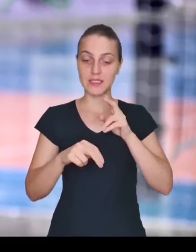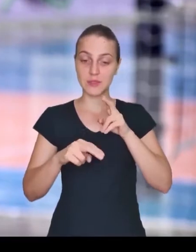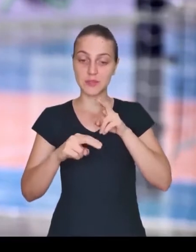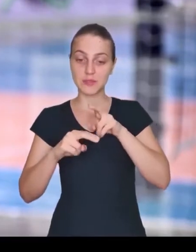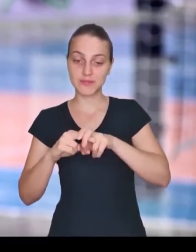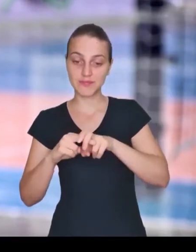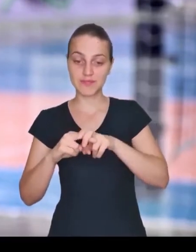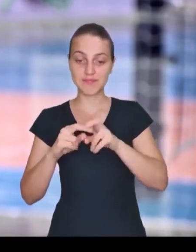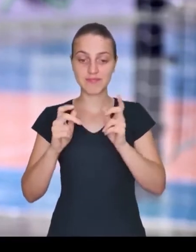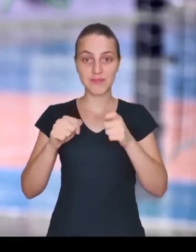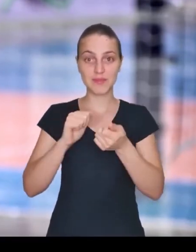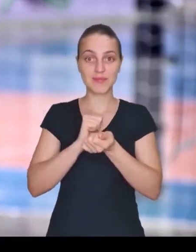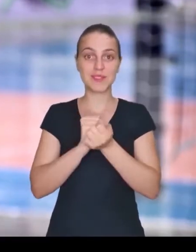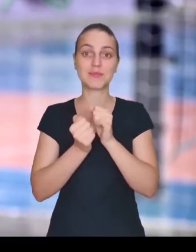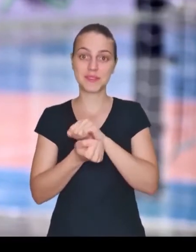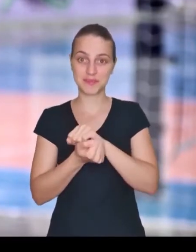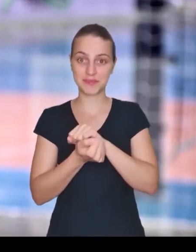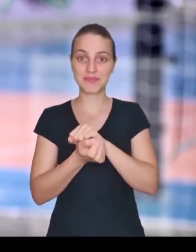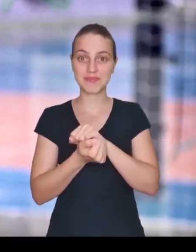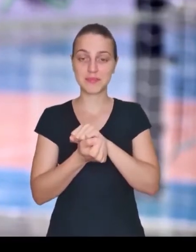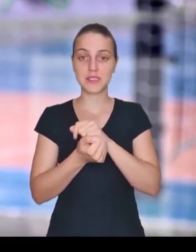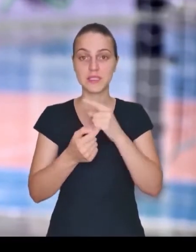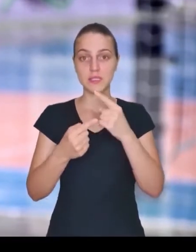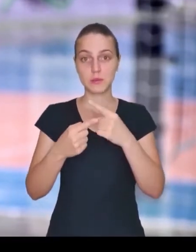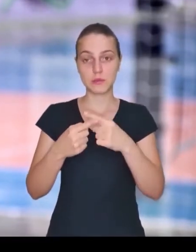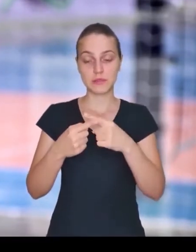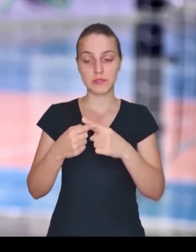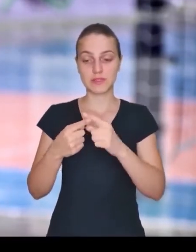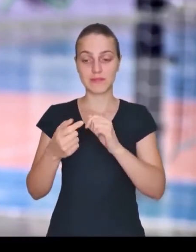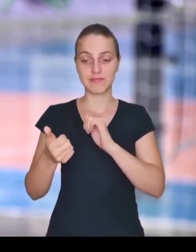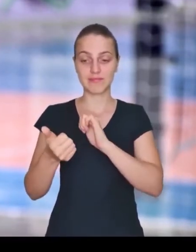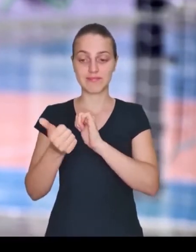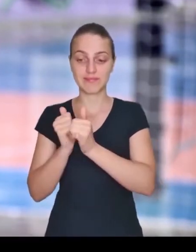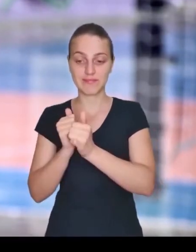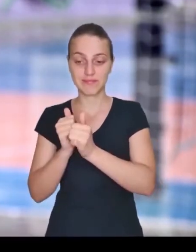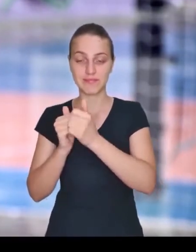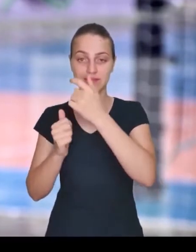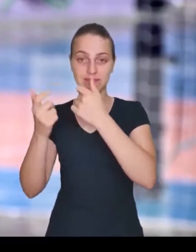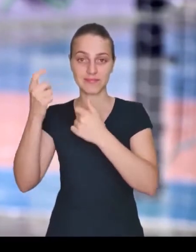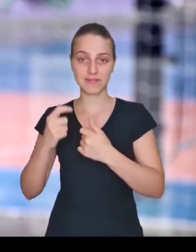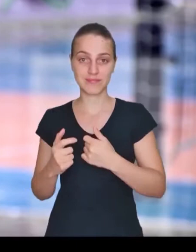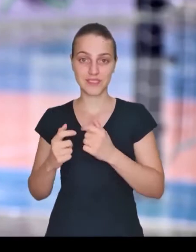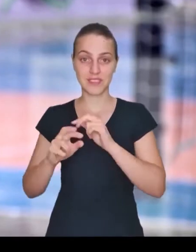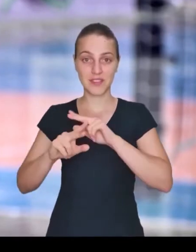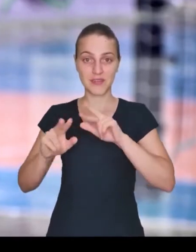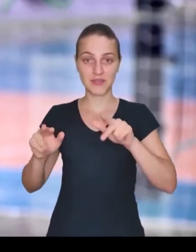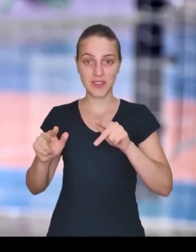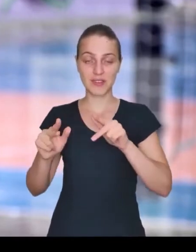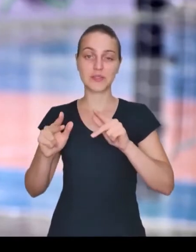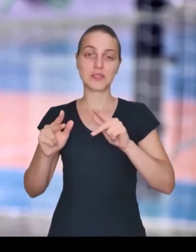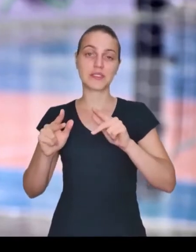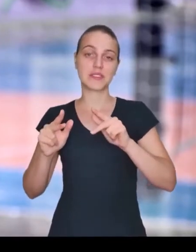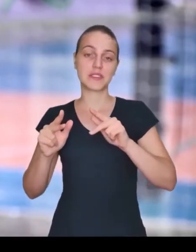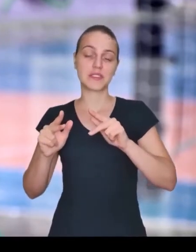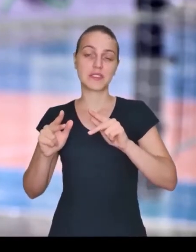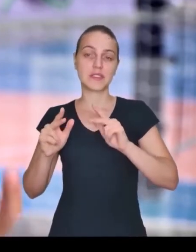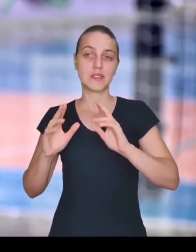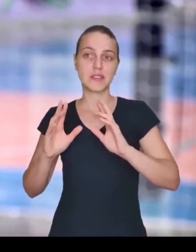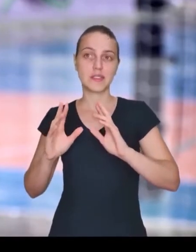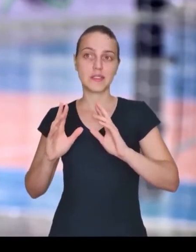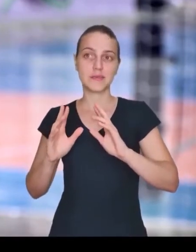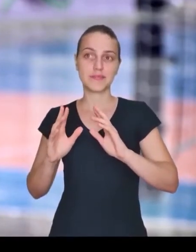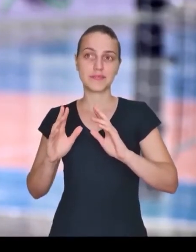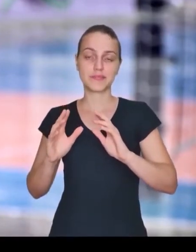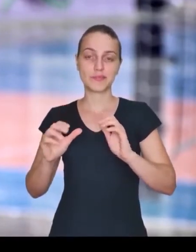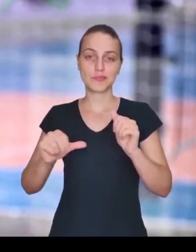tinham adquirido uma deficiência, não podiam mais jogar o vôlei convencional, encontraram no vôlei sentado o